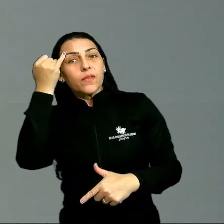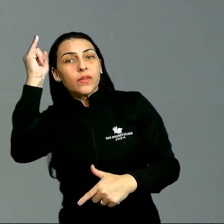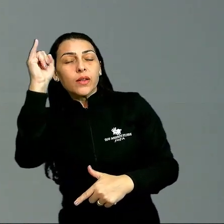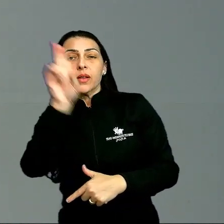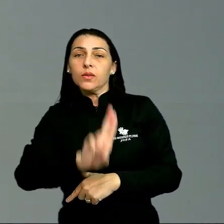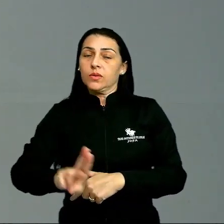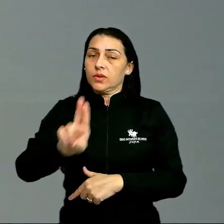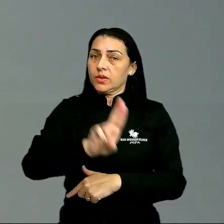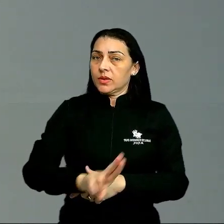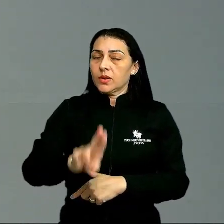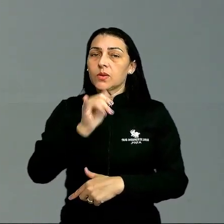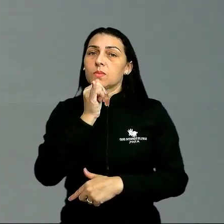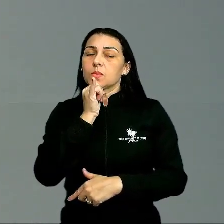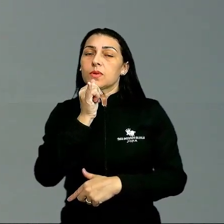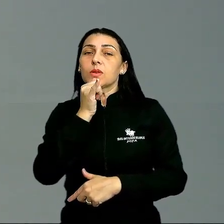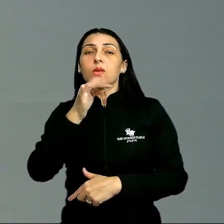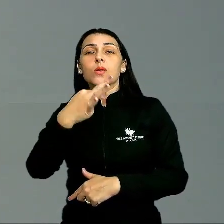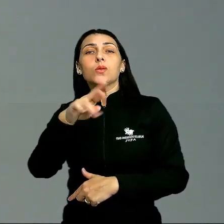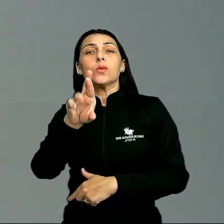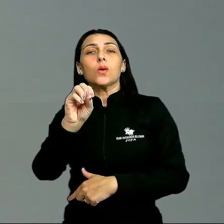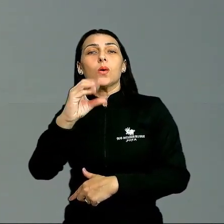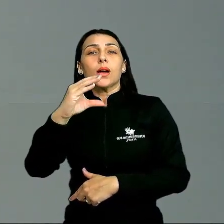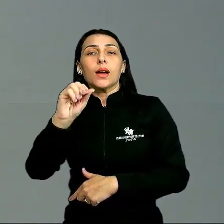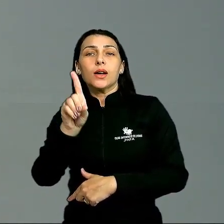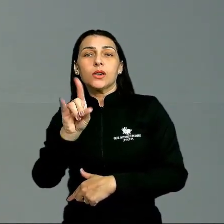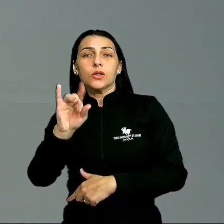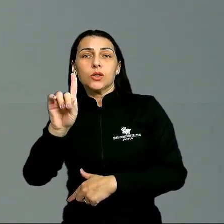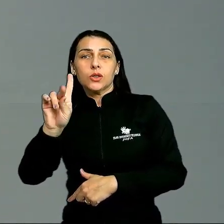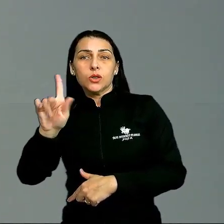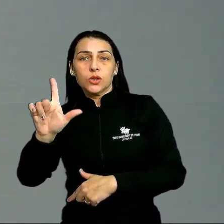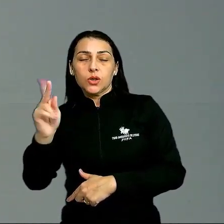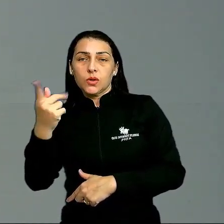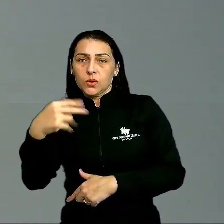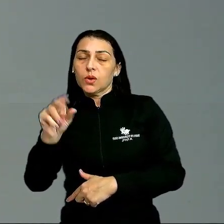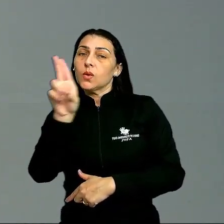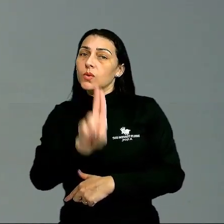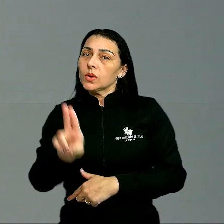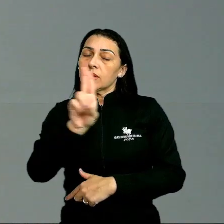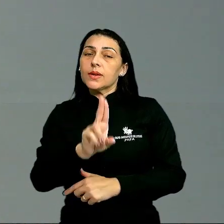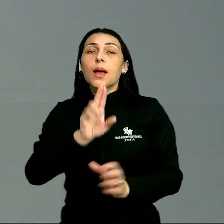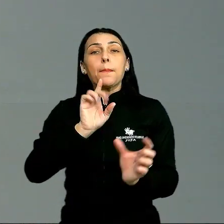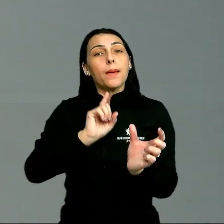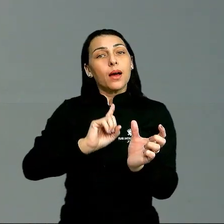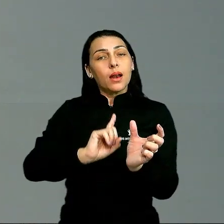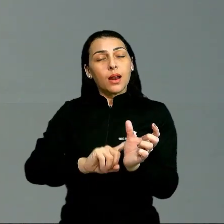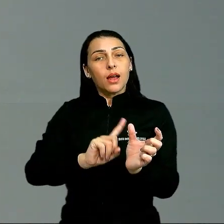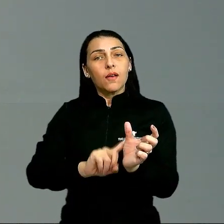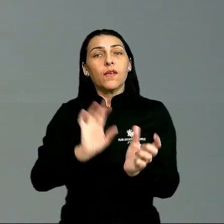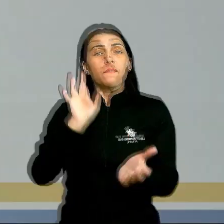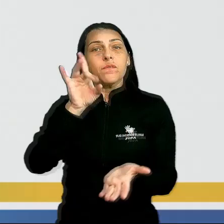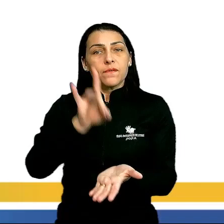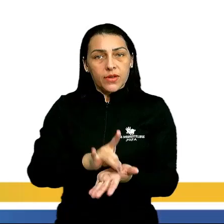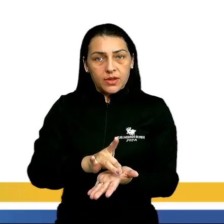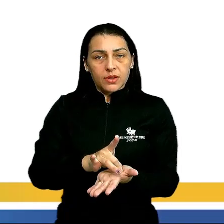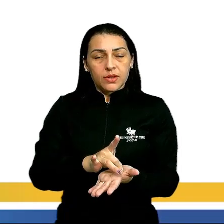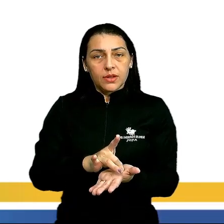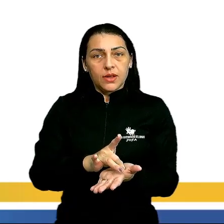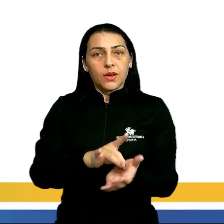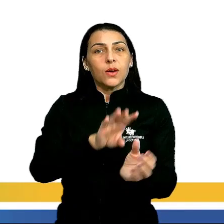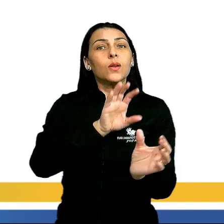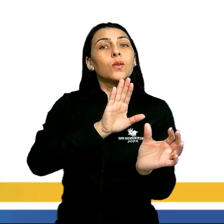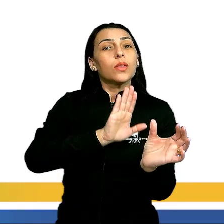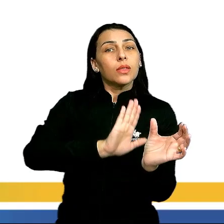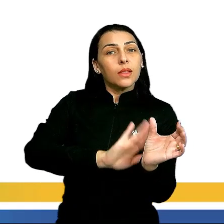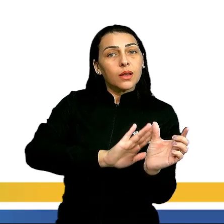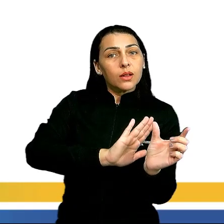por exemplo, um trocadilho, eu tenho que utilizar a palavra no seu sentido real, denotativo, verdadeiro. E